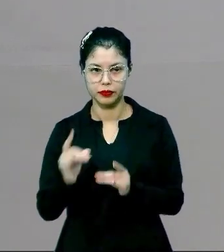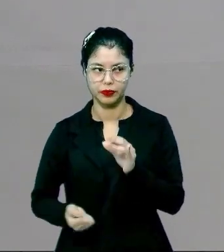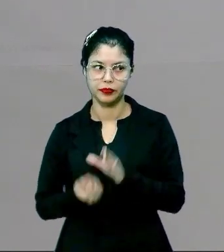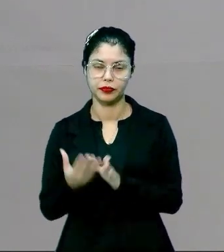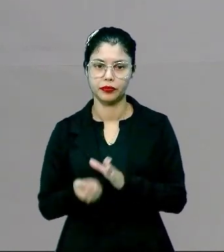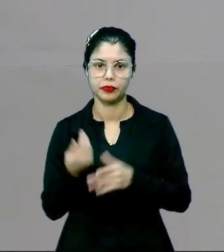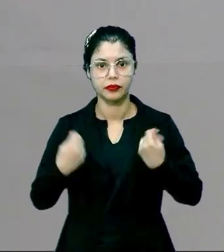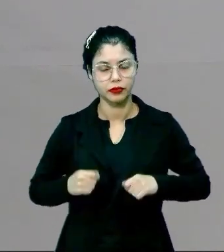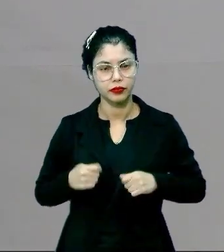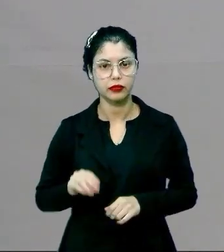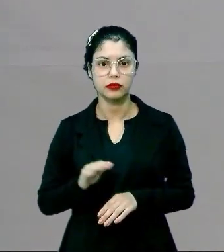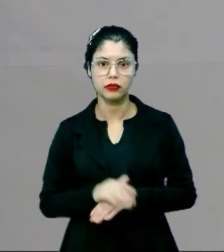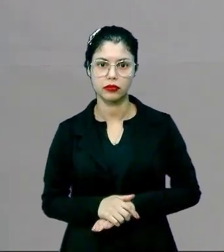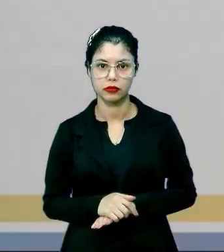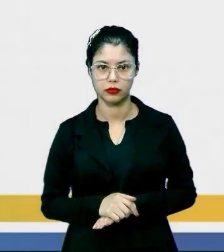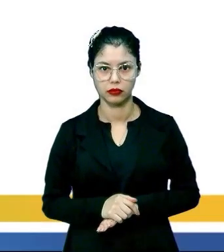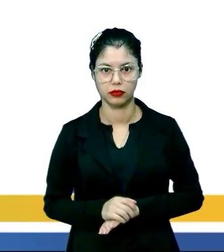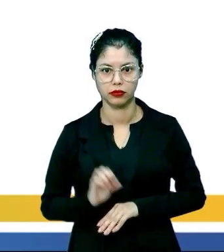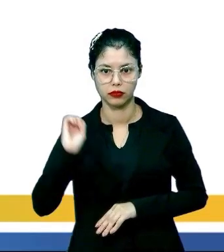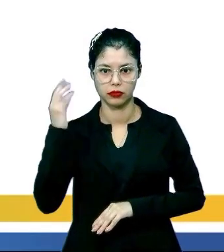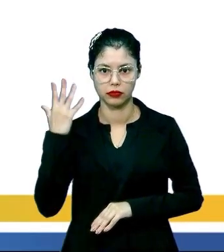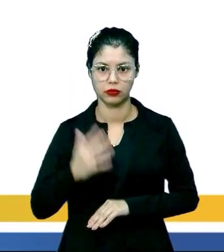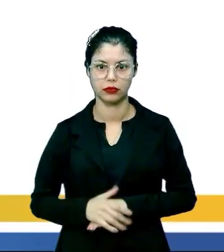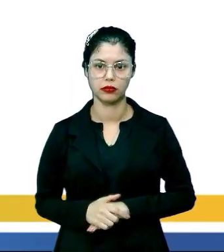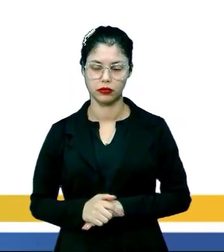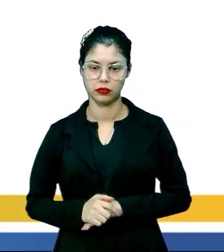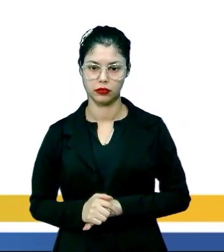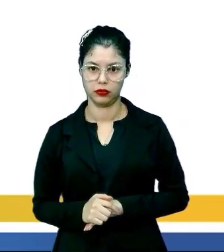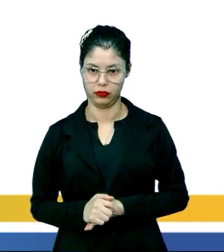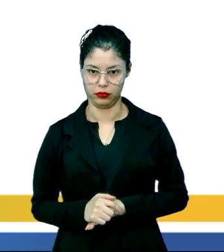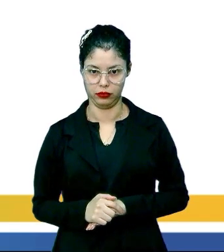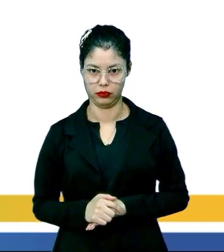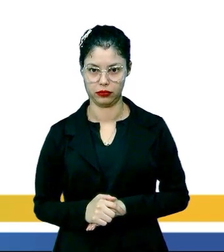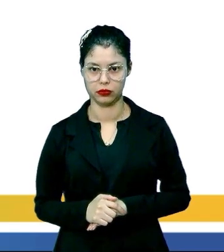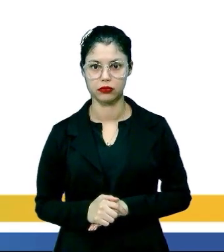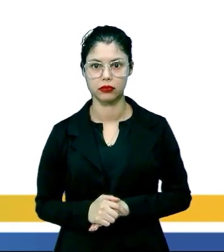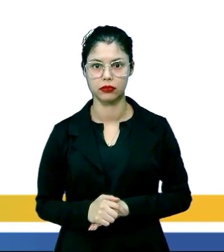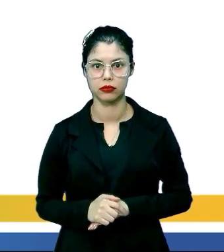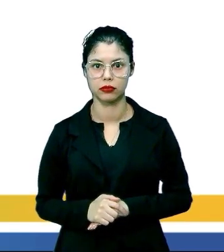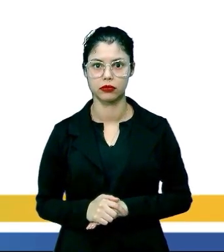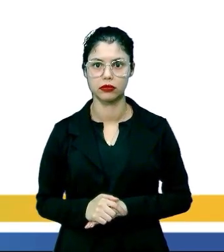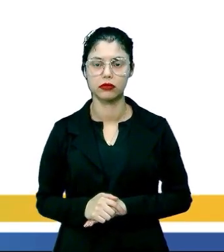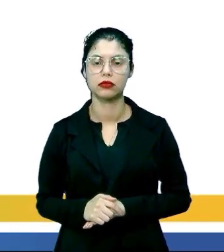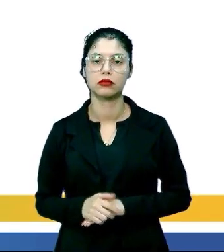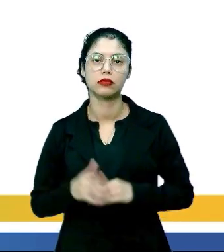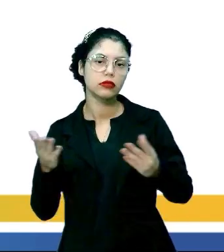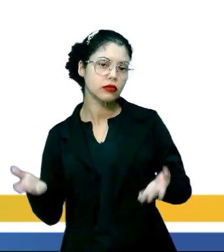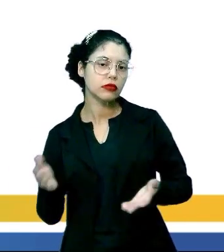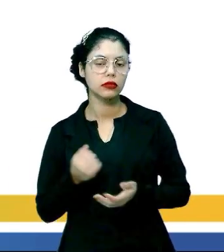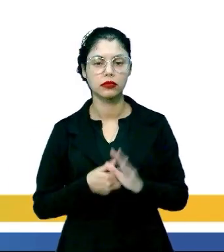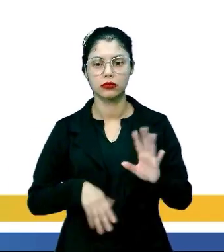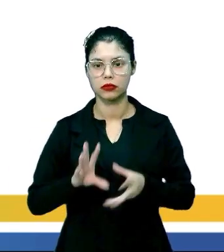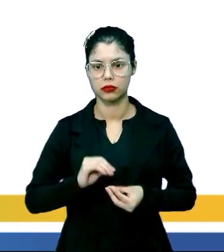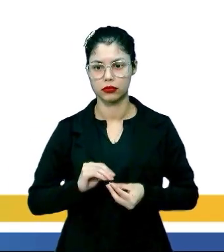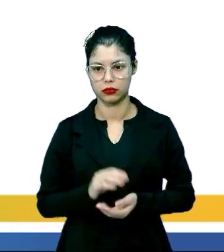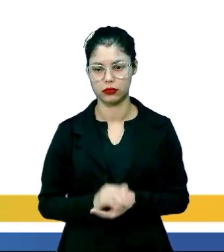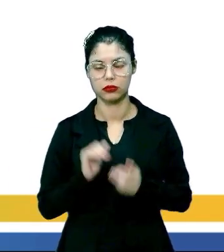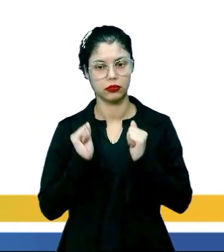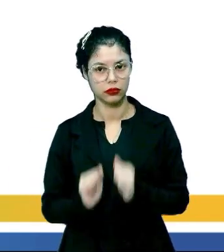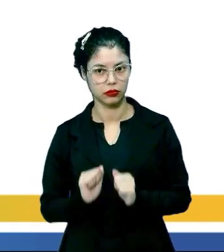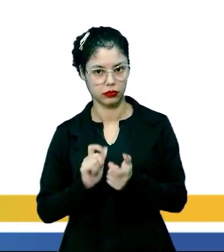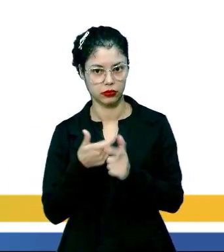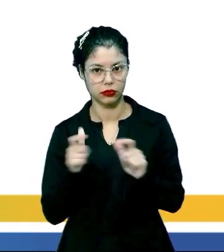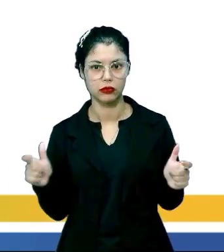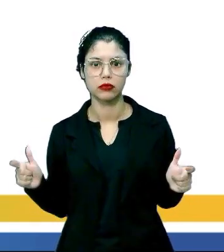se hidratar. Então, pode ocasionar aí uma sede exagerada, tá certo? Então, em resumo, é isso. Ele